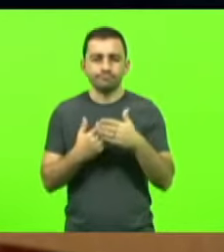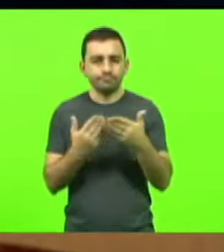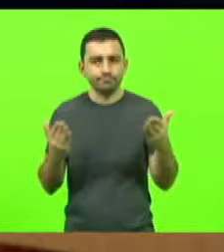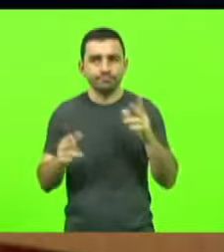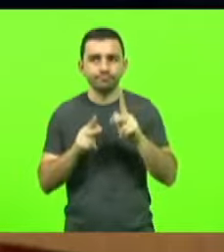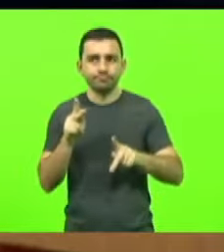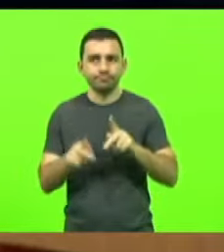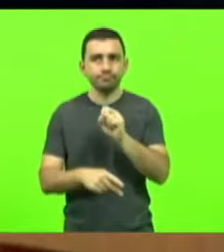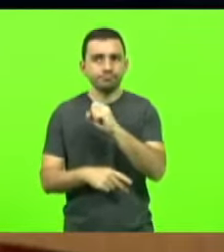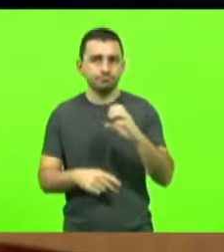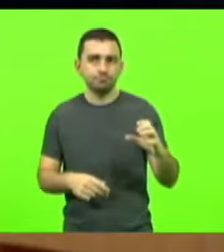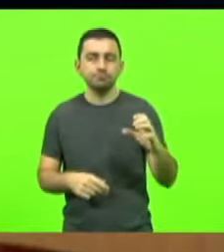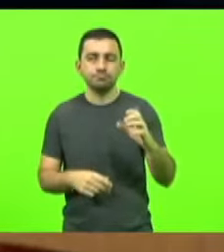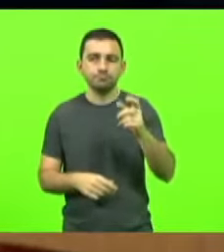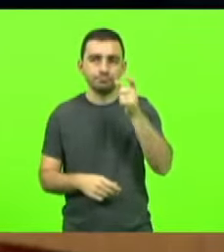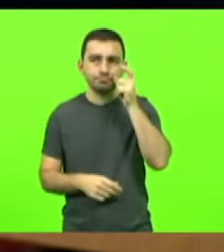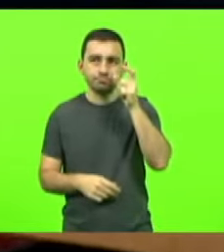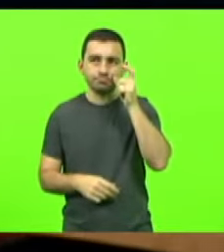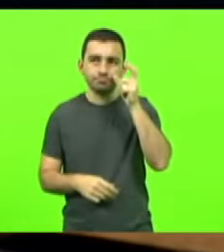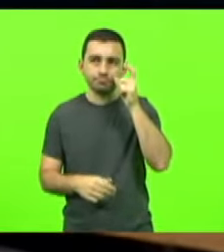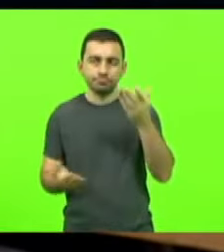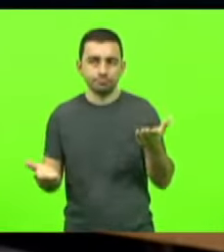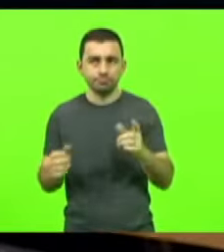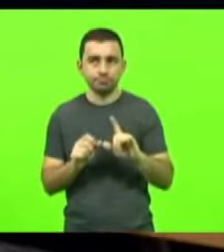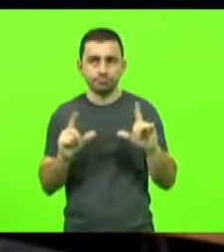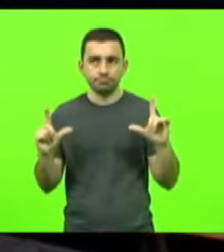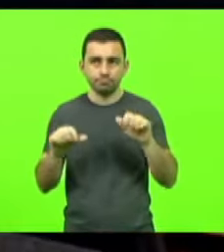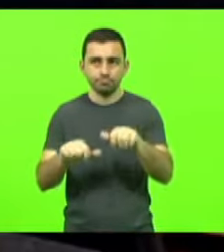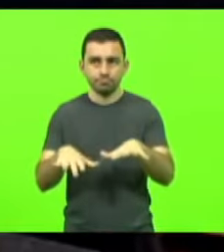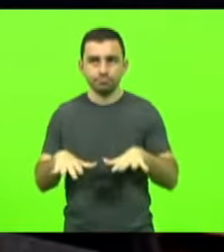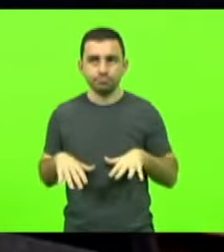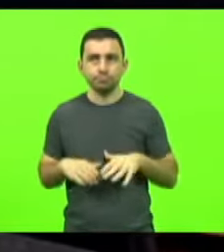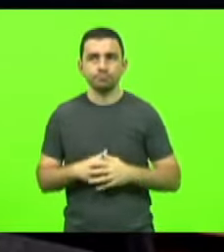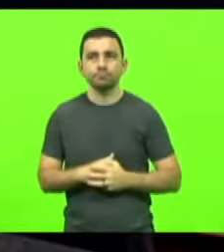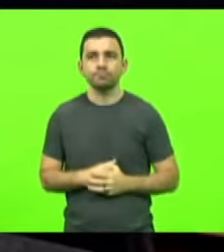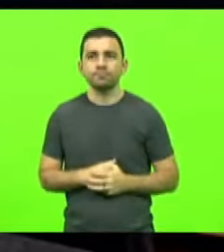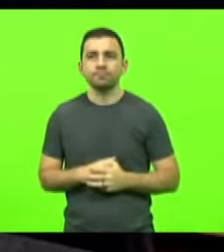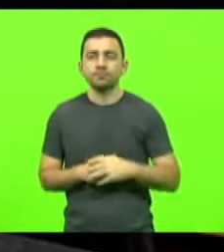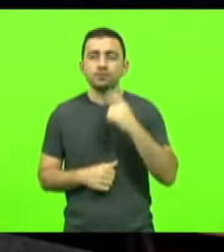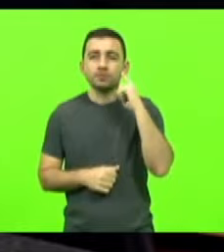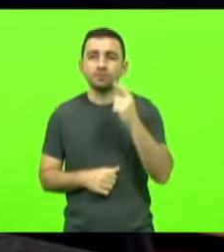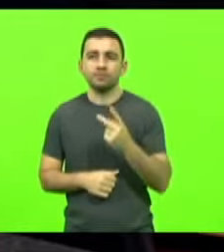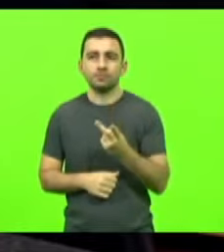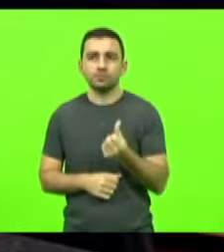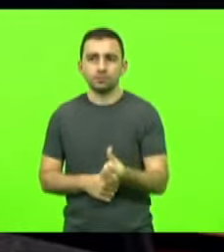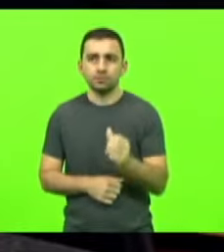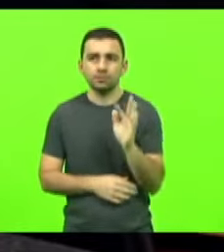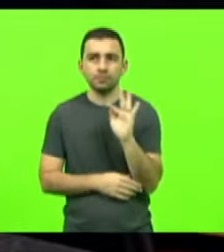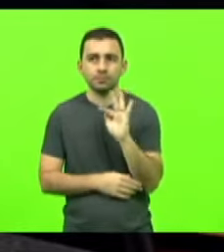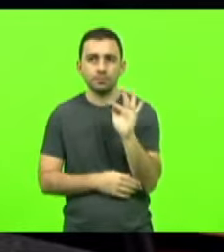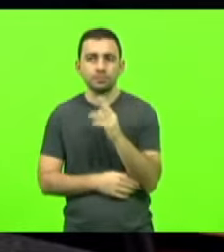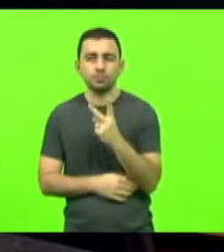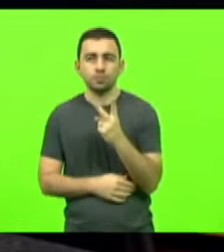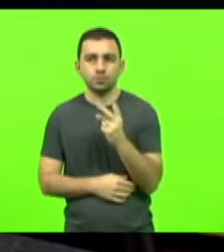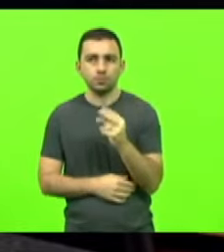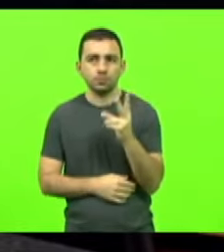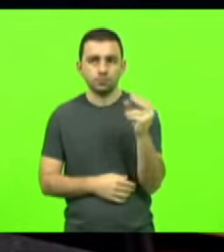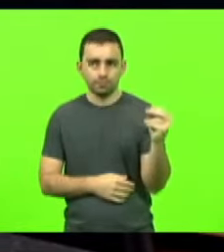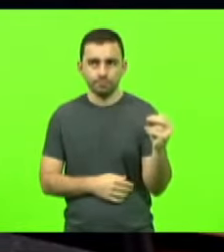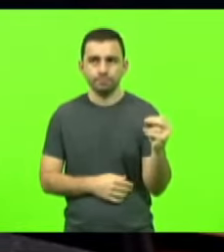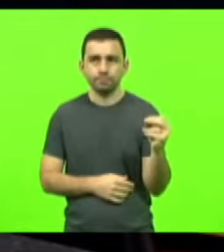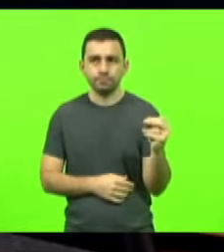catarinenses que acompanham esta sessão. No dia 26 de fevereiro de 2020,